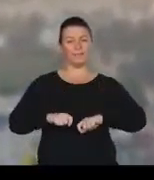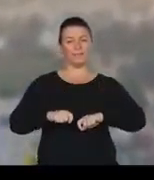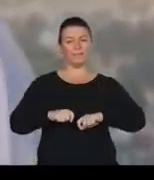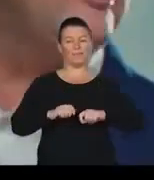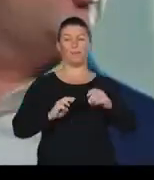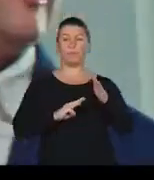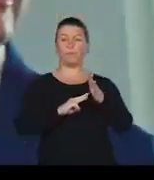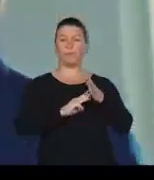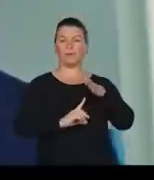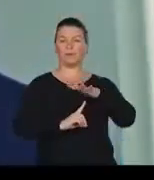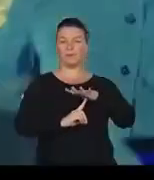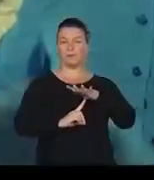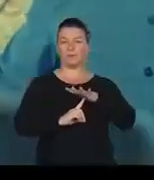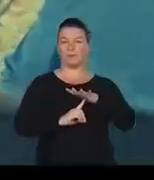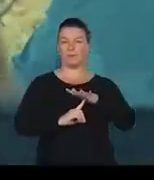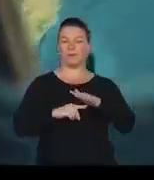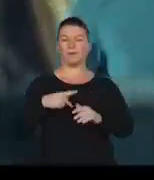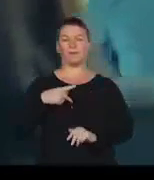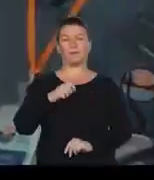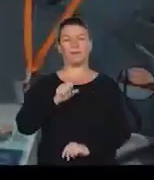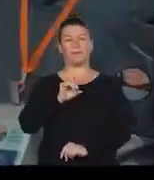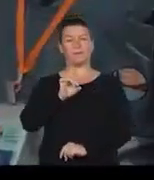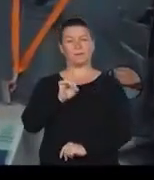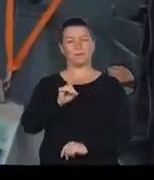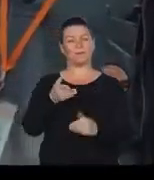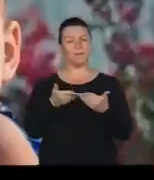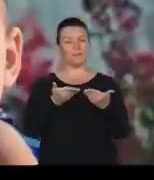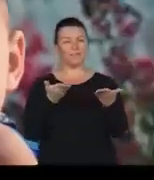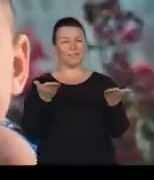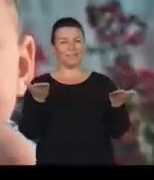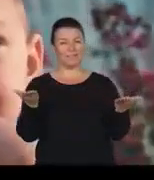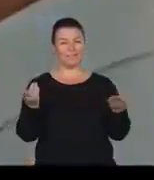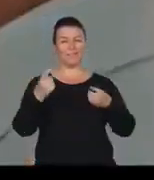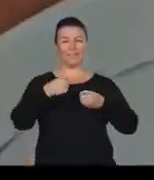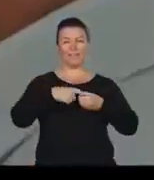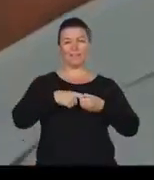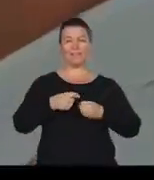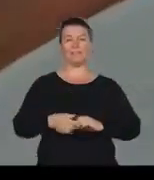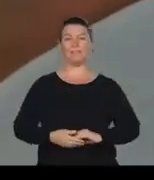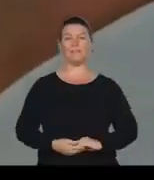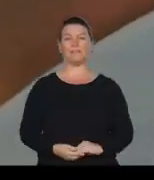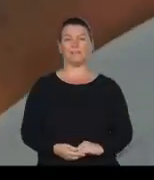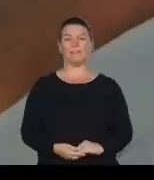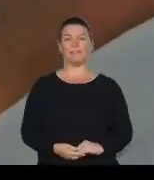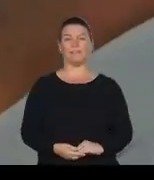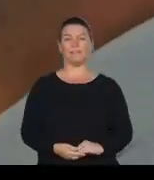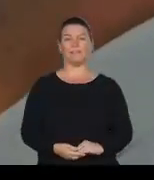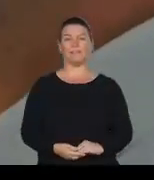eficiência. Método Paraná é do PSD. É para você. Felice.